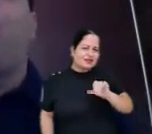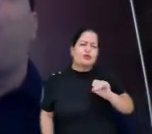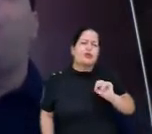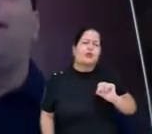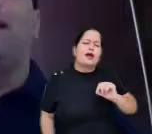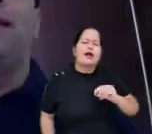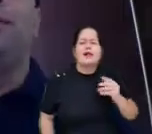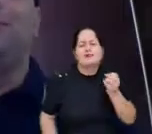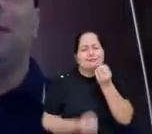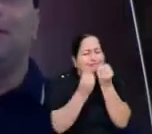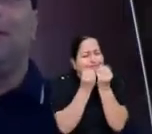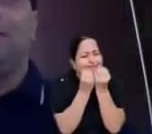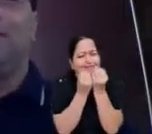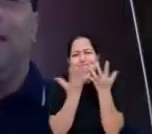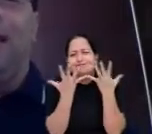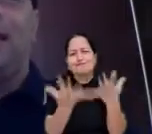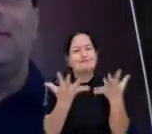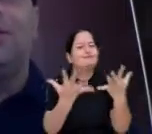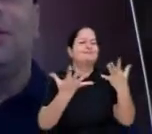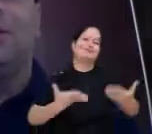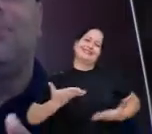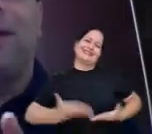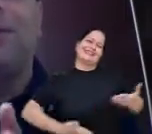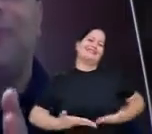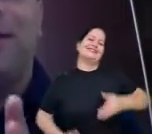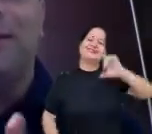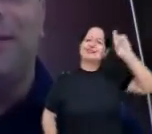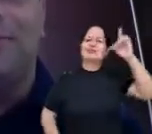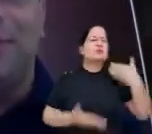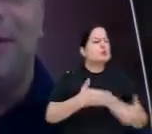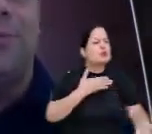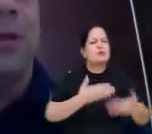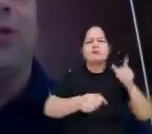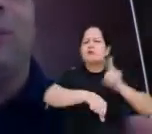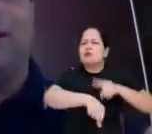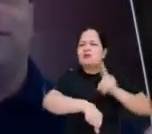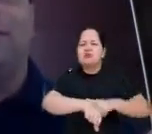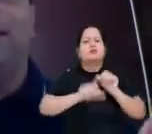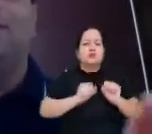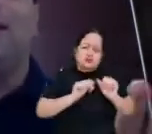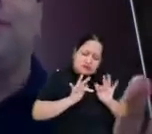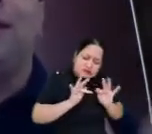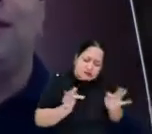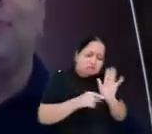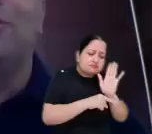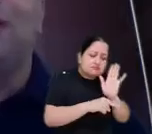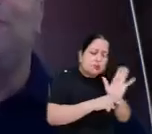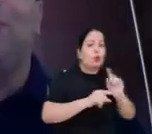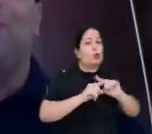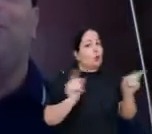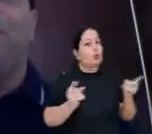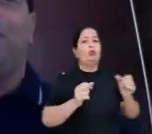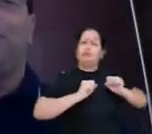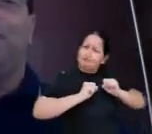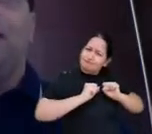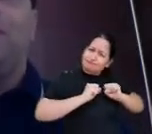Em qualquer instância. Quer seja das partes mais simples, das mais complexas. Servir a Deus sempre